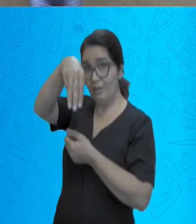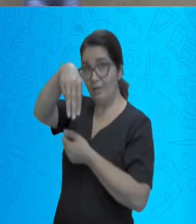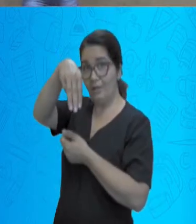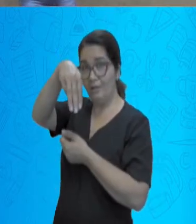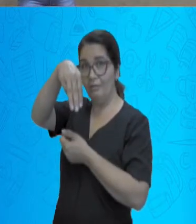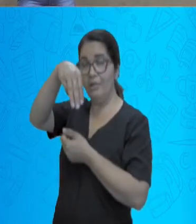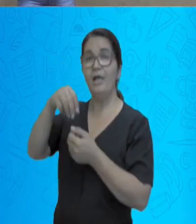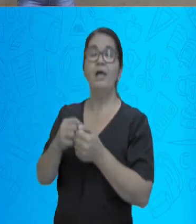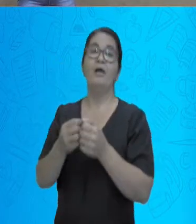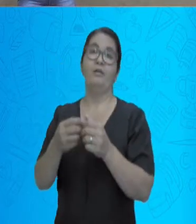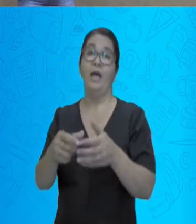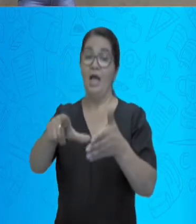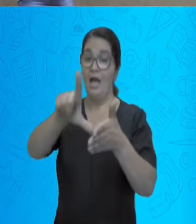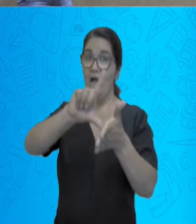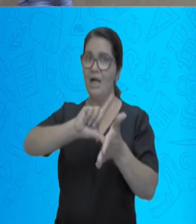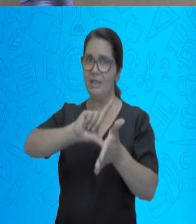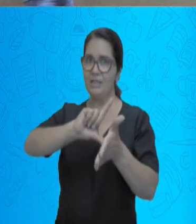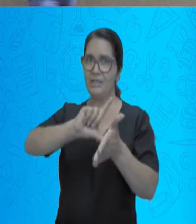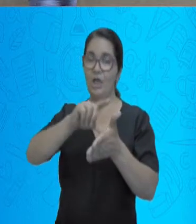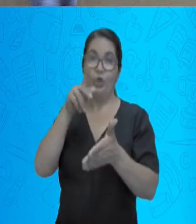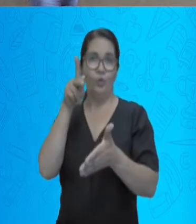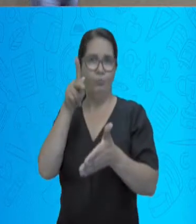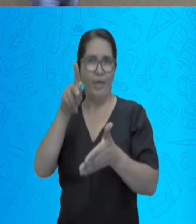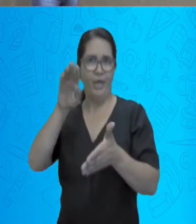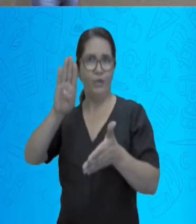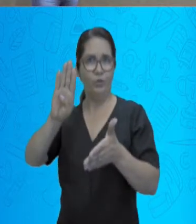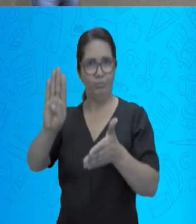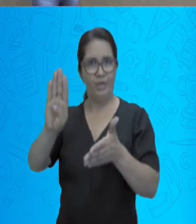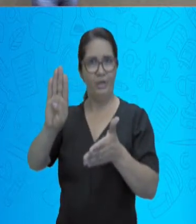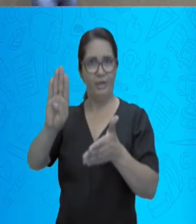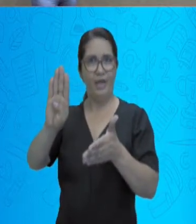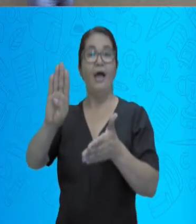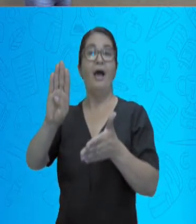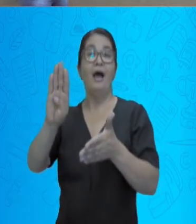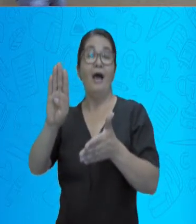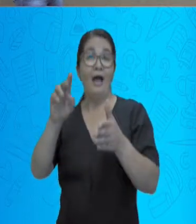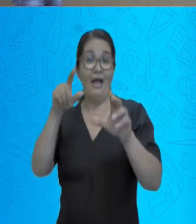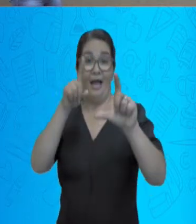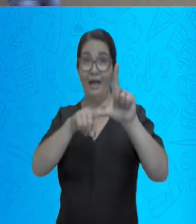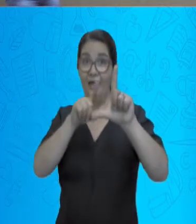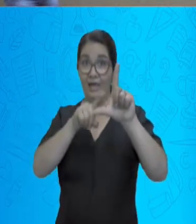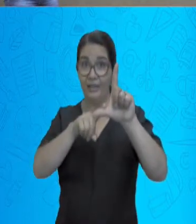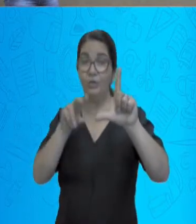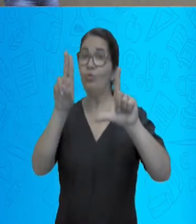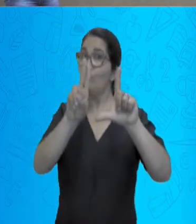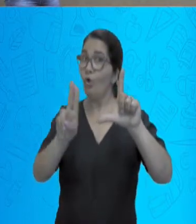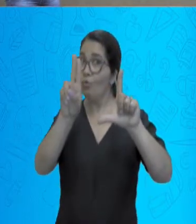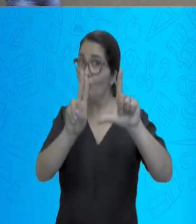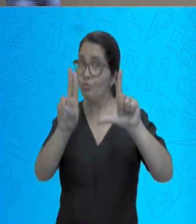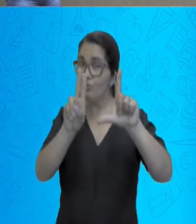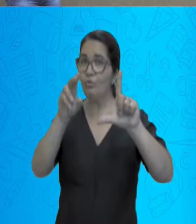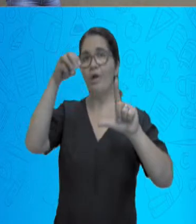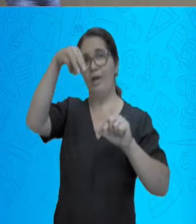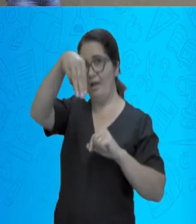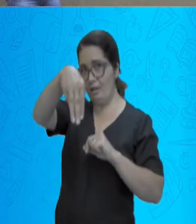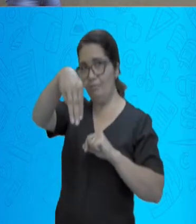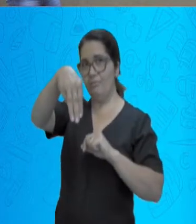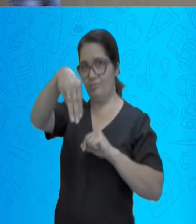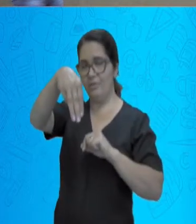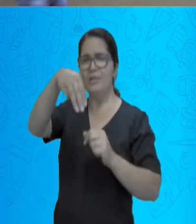do P e do B, por exemplo, emprego, eu vou sempre usar a letra